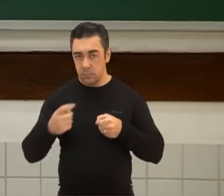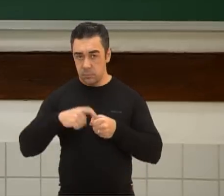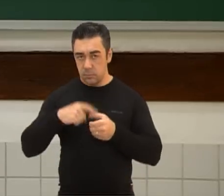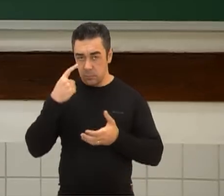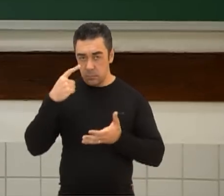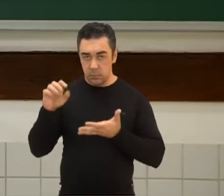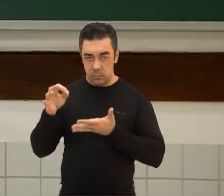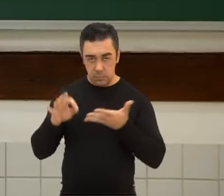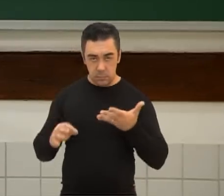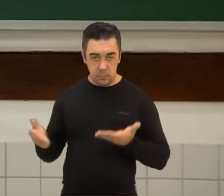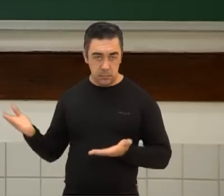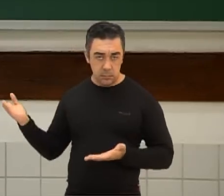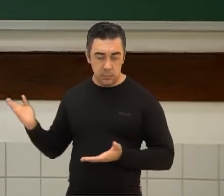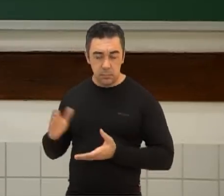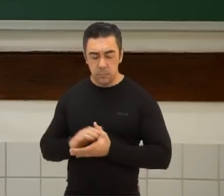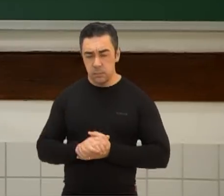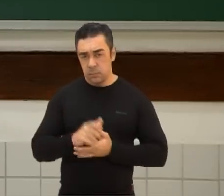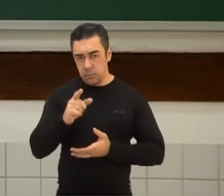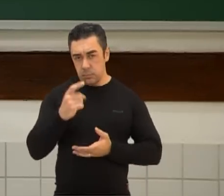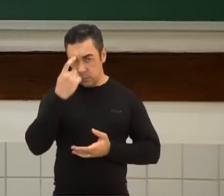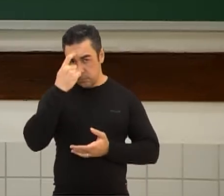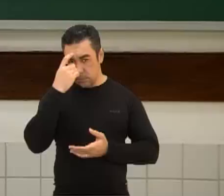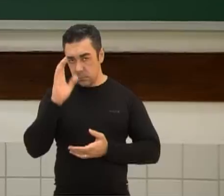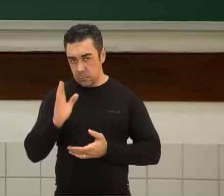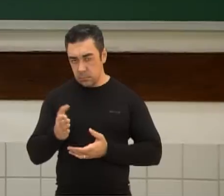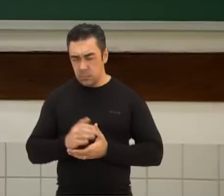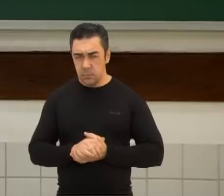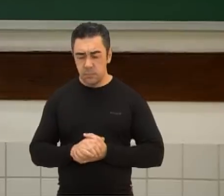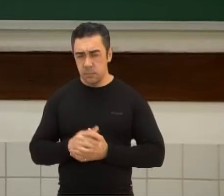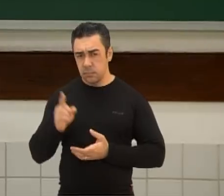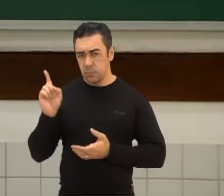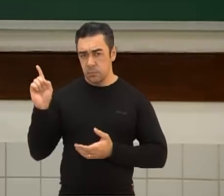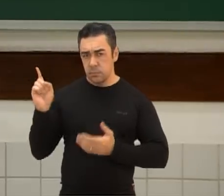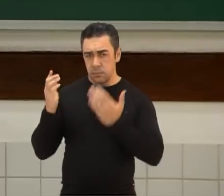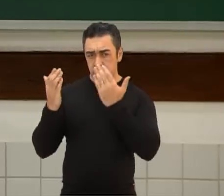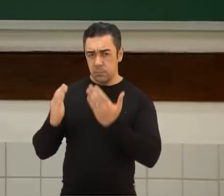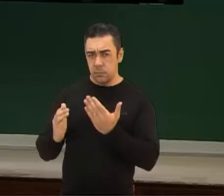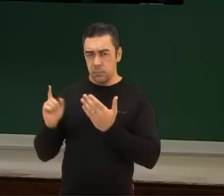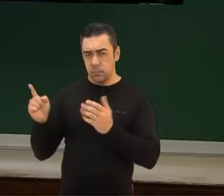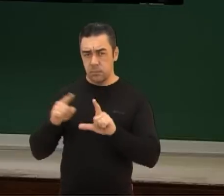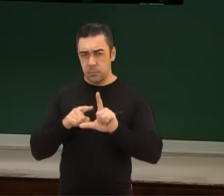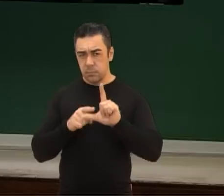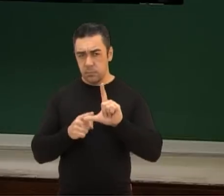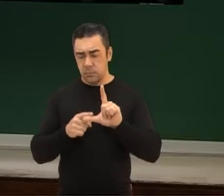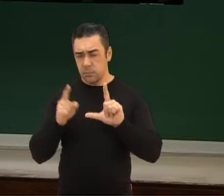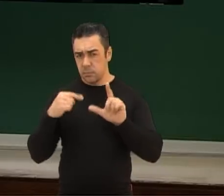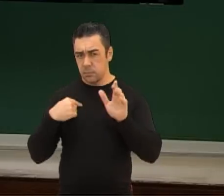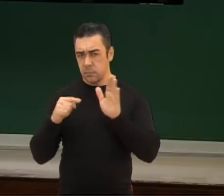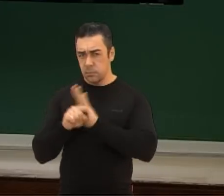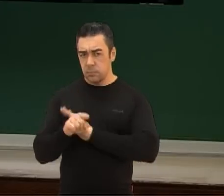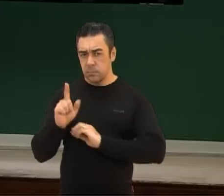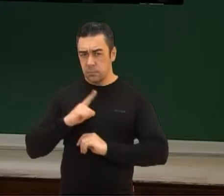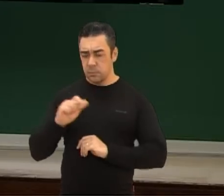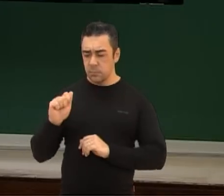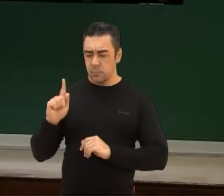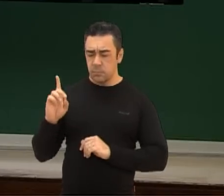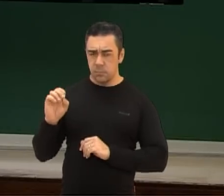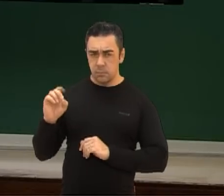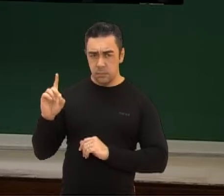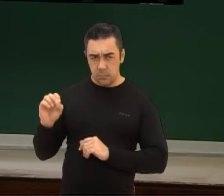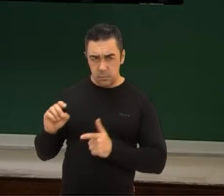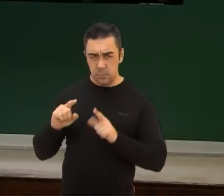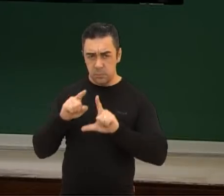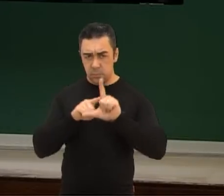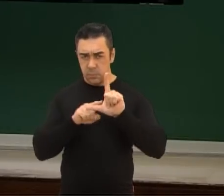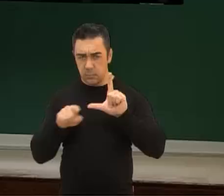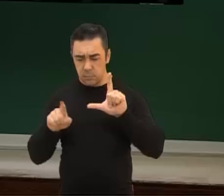Voltamos para a nossa resolução, pensar um pouquinho, analisando esse ângulo. Será que nós temos um ângulo agudo, um ângulo reto, um